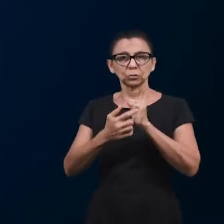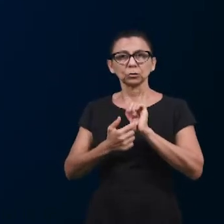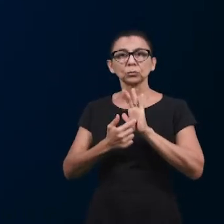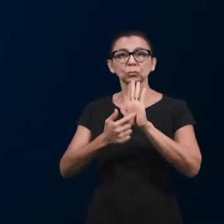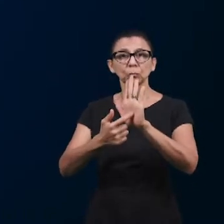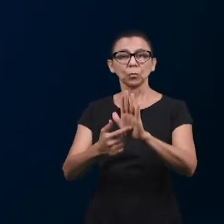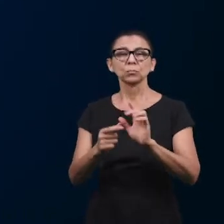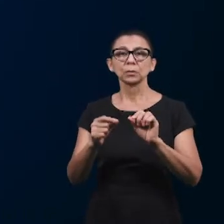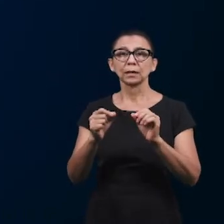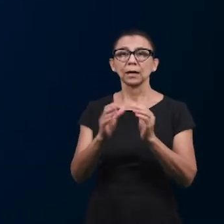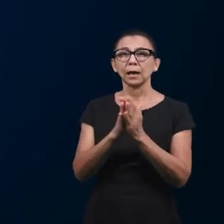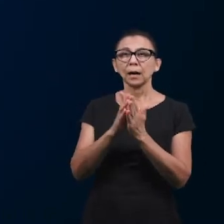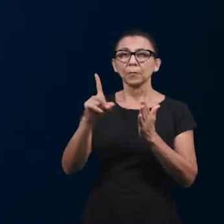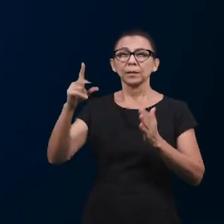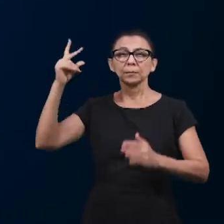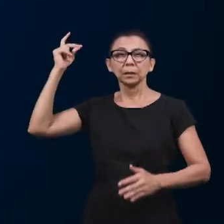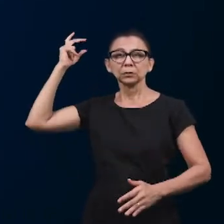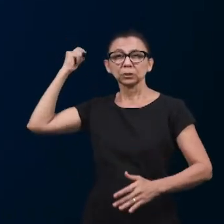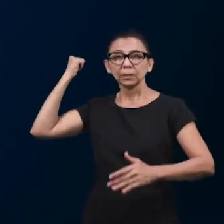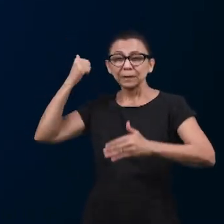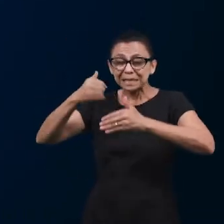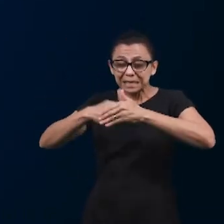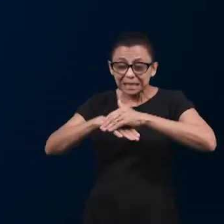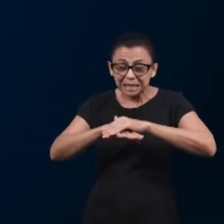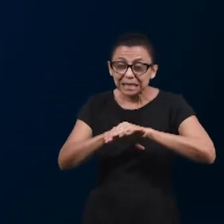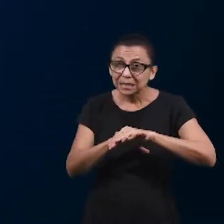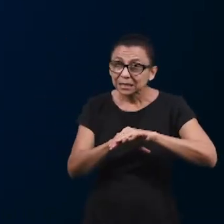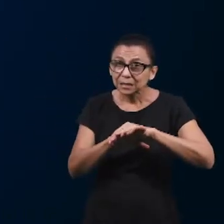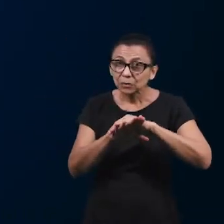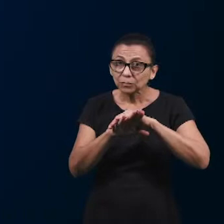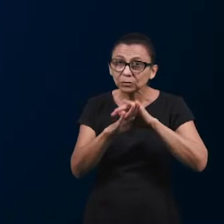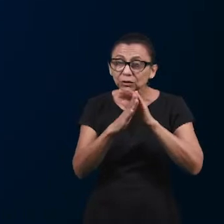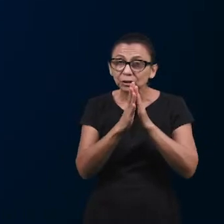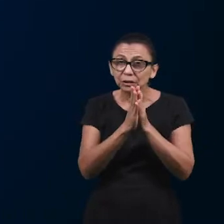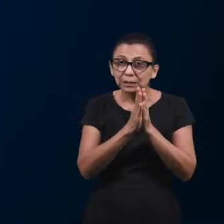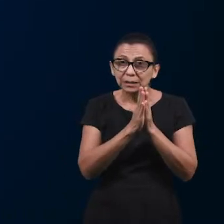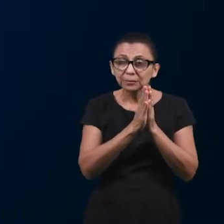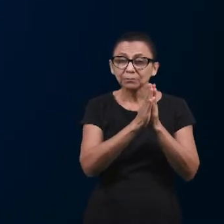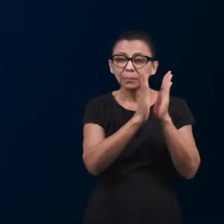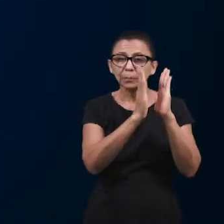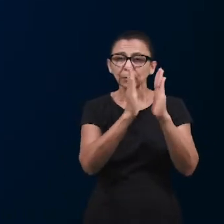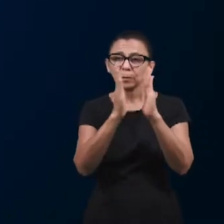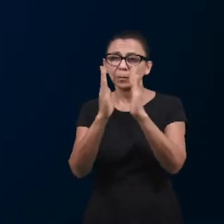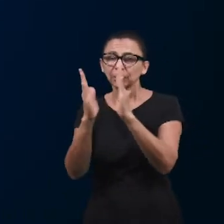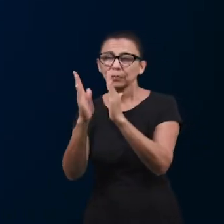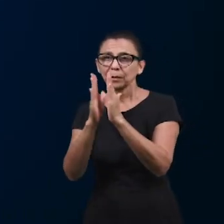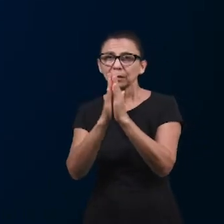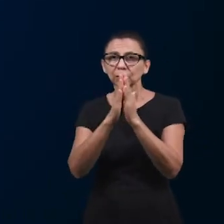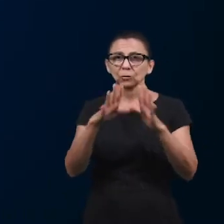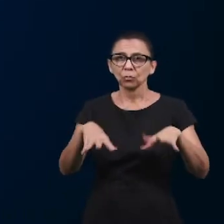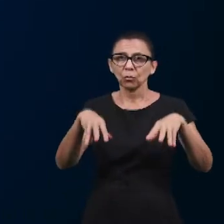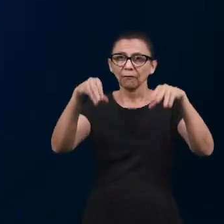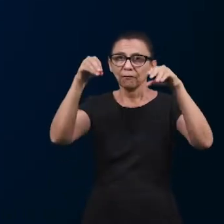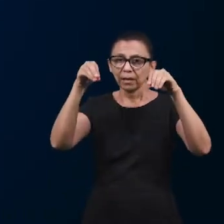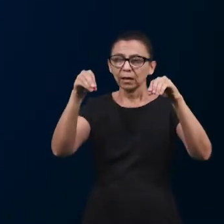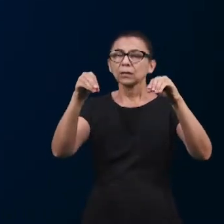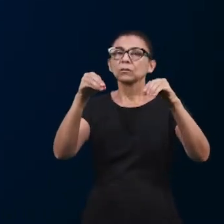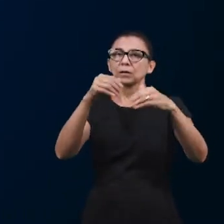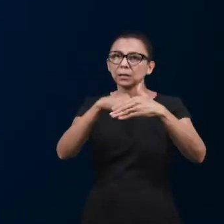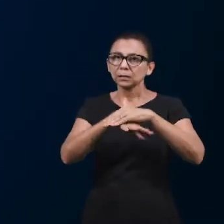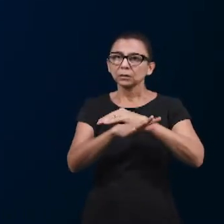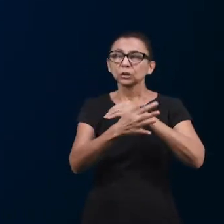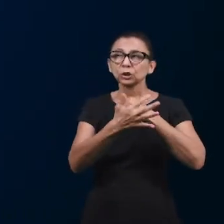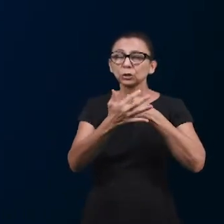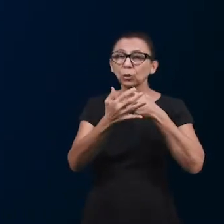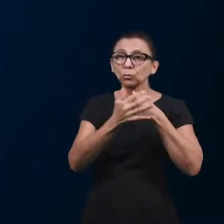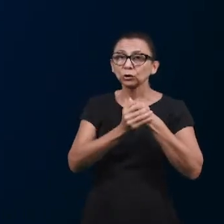que estava escondida, ninguém poderia mais acessá-la, mas a partir daquele momento, o homem ele compra